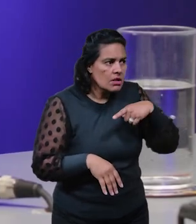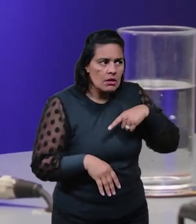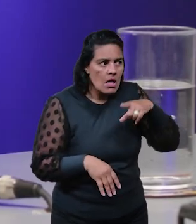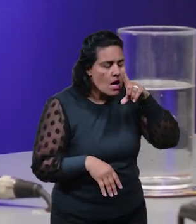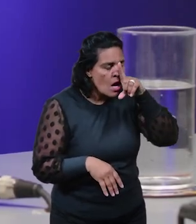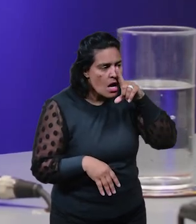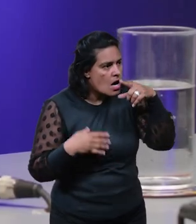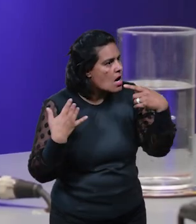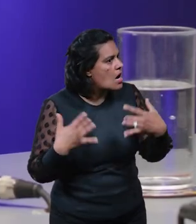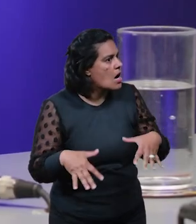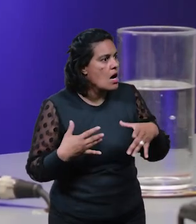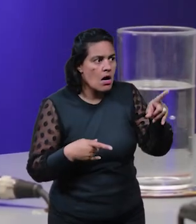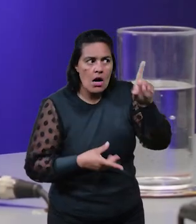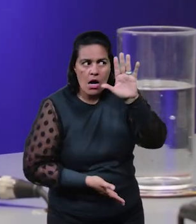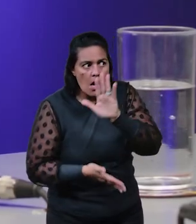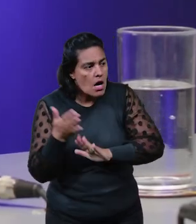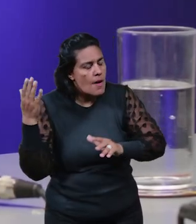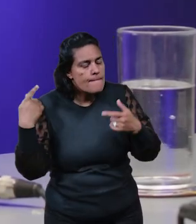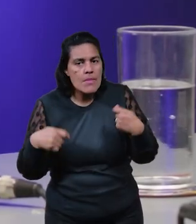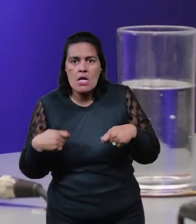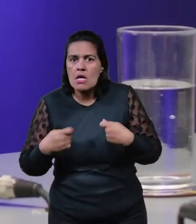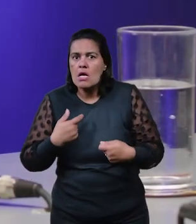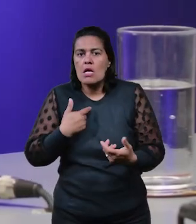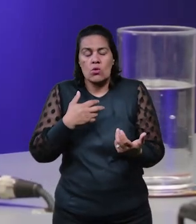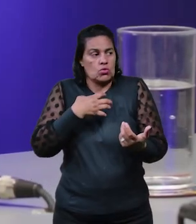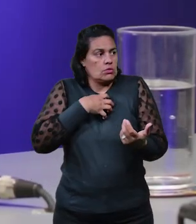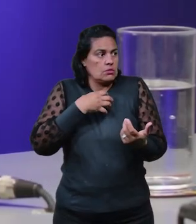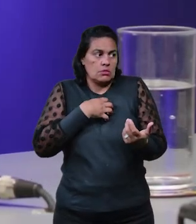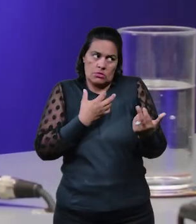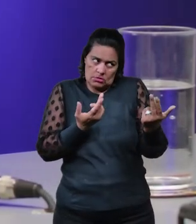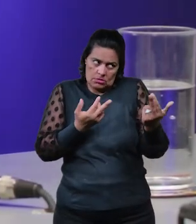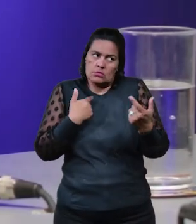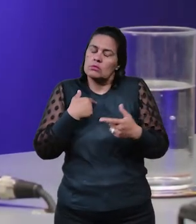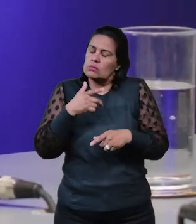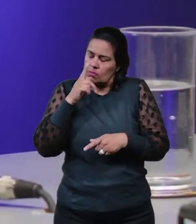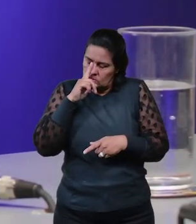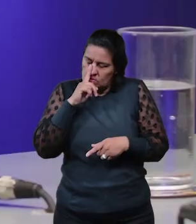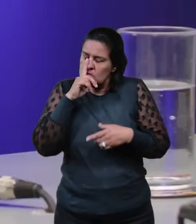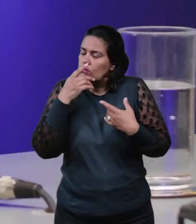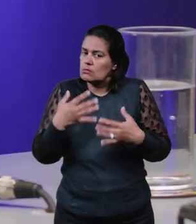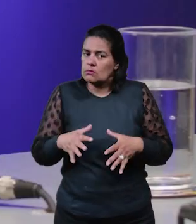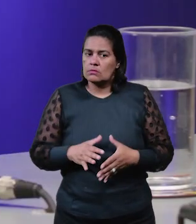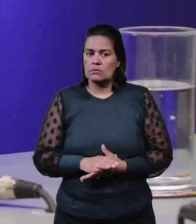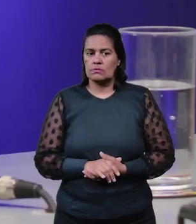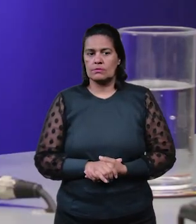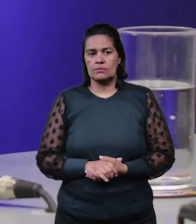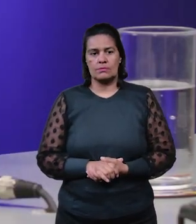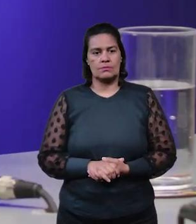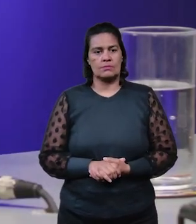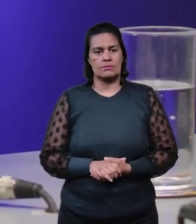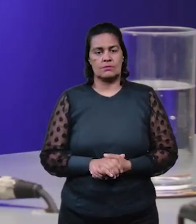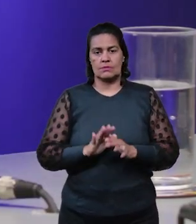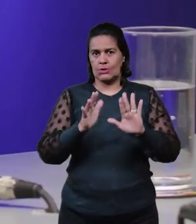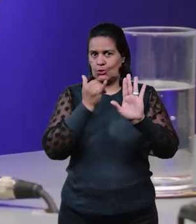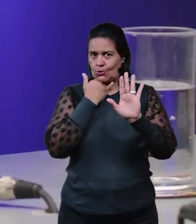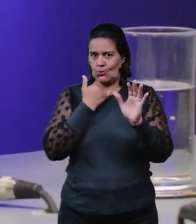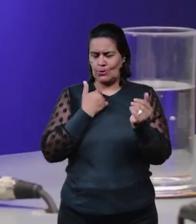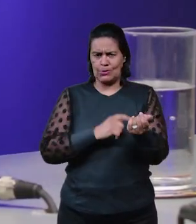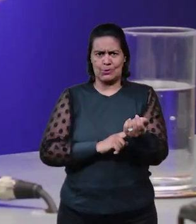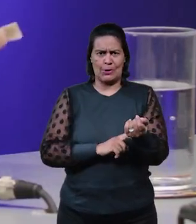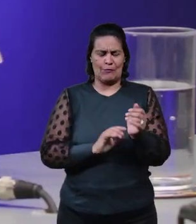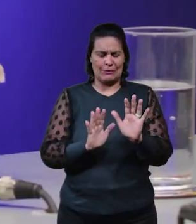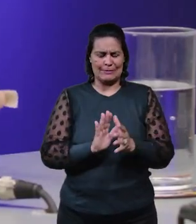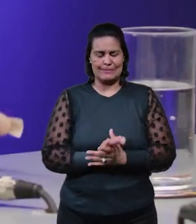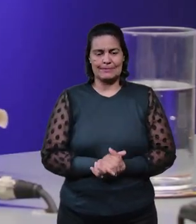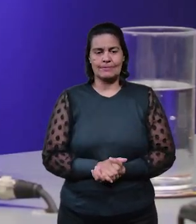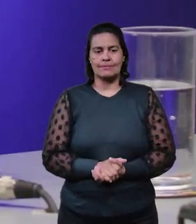perigo também nessa situação. Sim. E Ai, por causa que eu lembrei, fiquei até nervosa. Fica, E